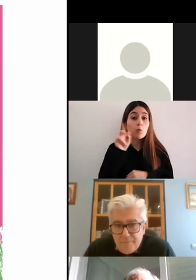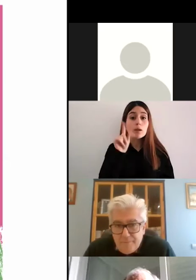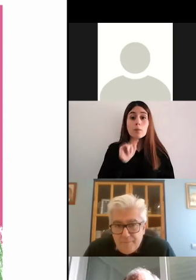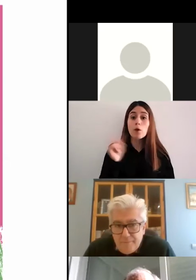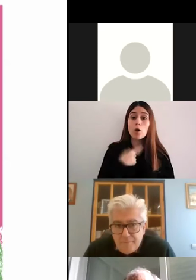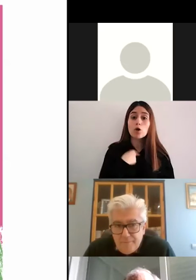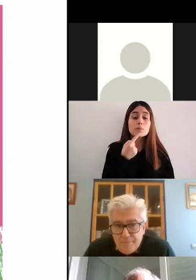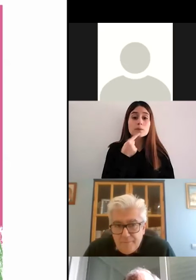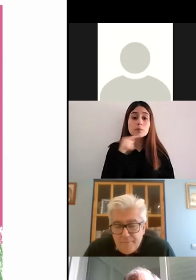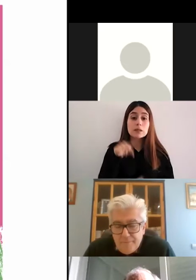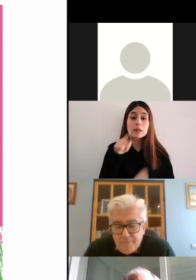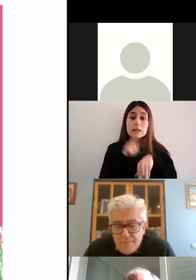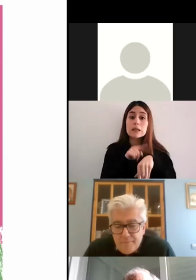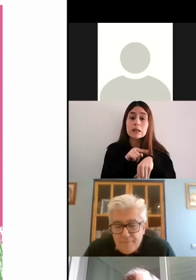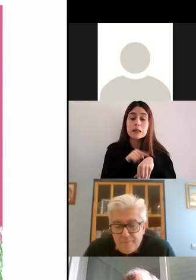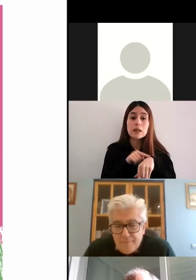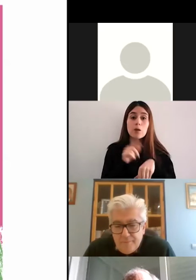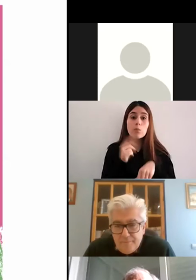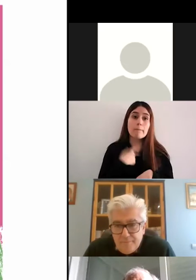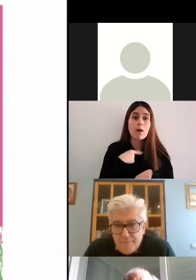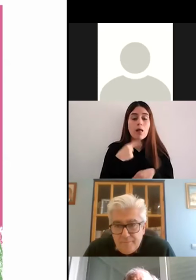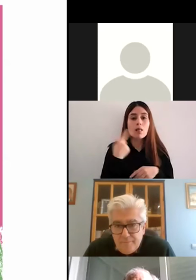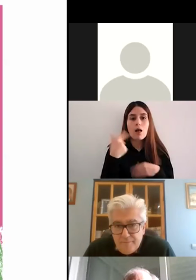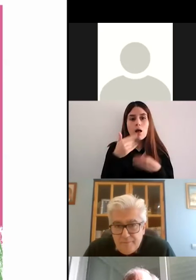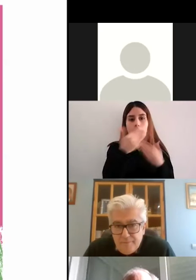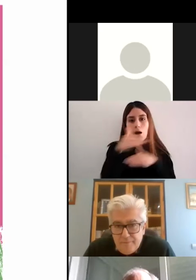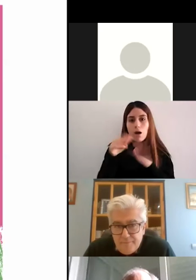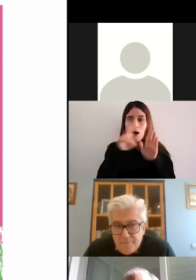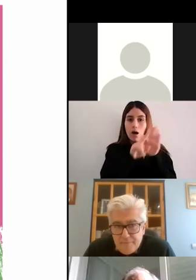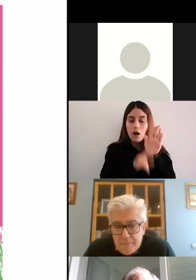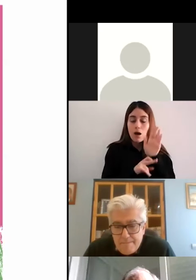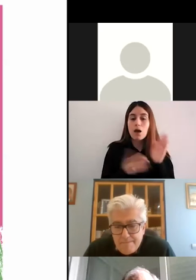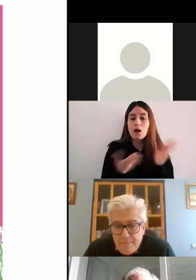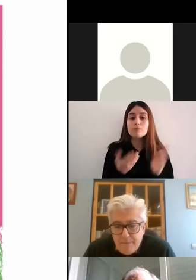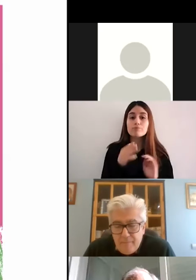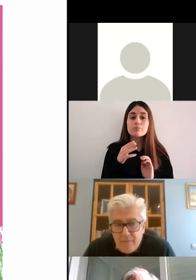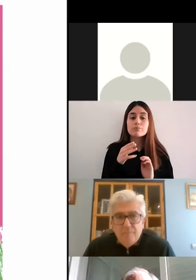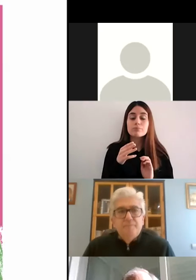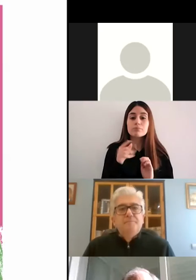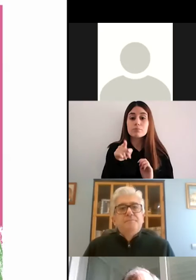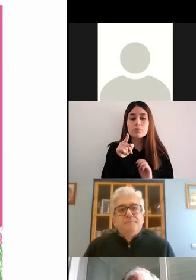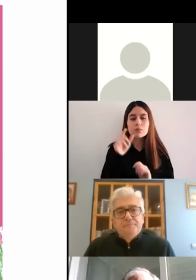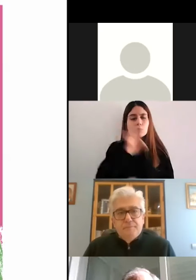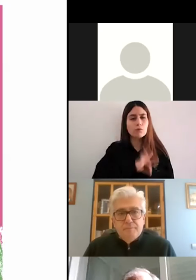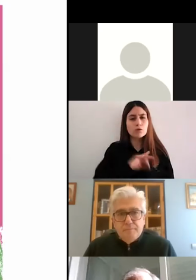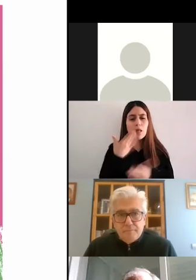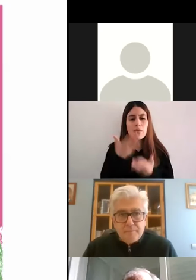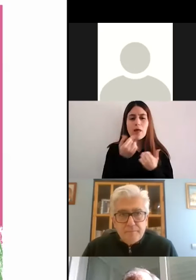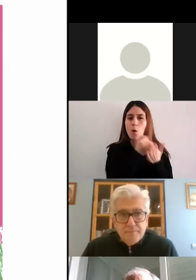que nesta altura, com algumas restrições, este trabalho dos profissionais que dão apoio a estes doentes e este